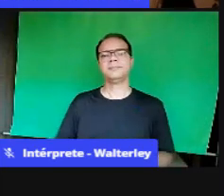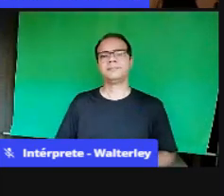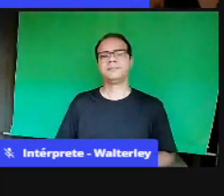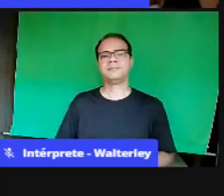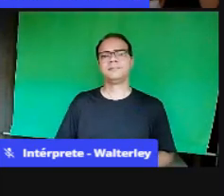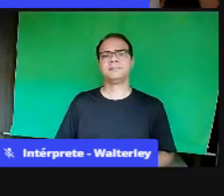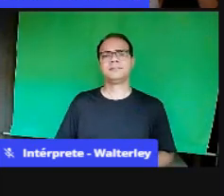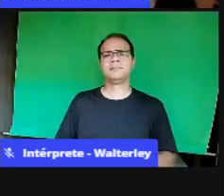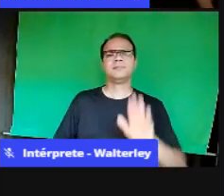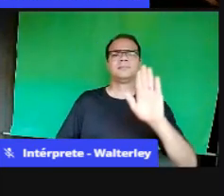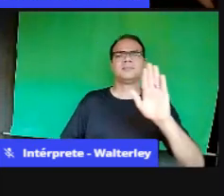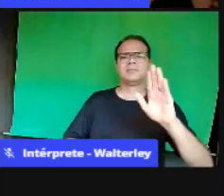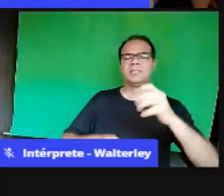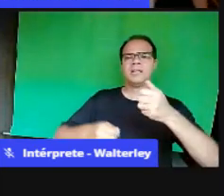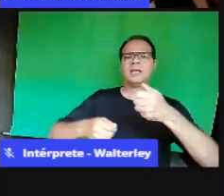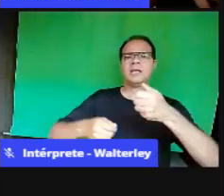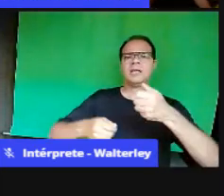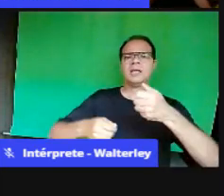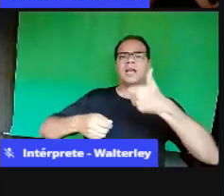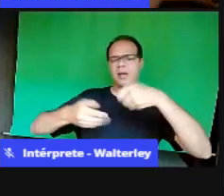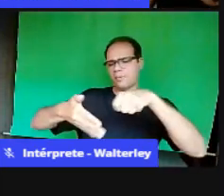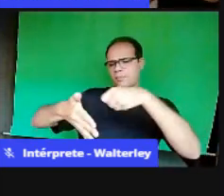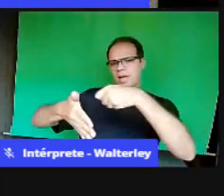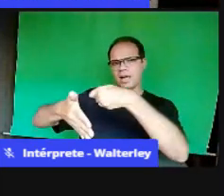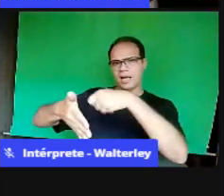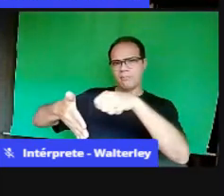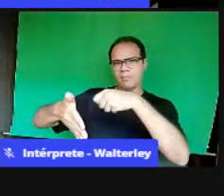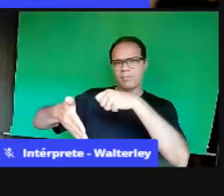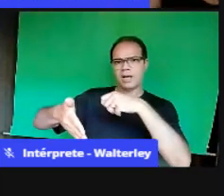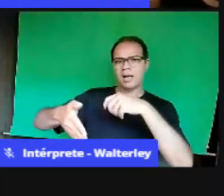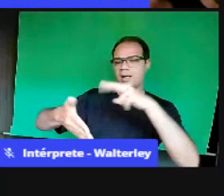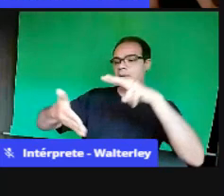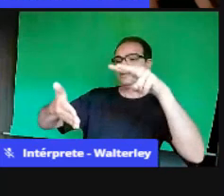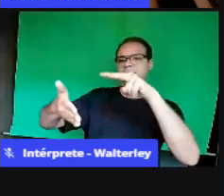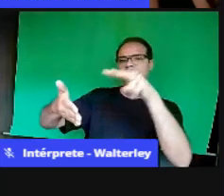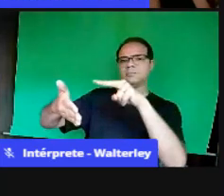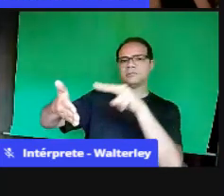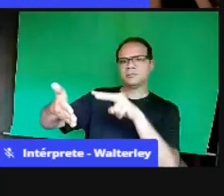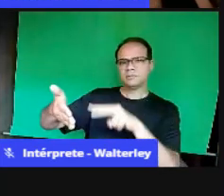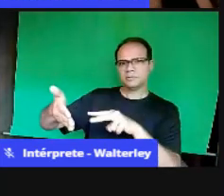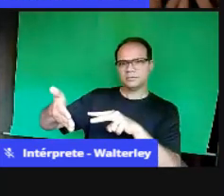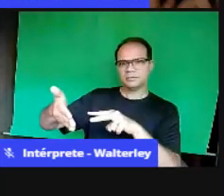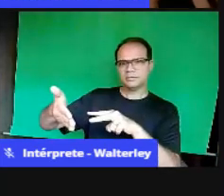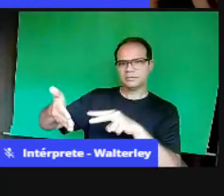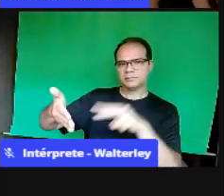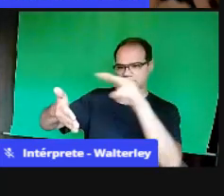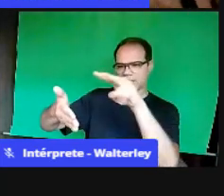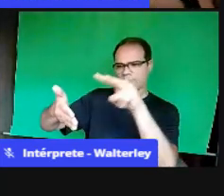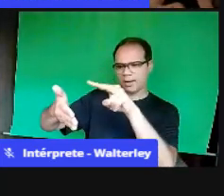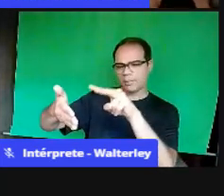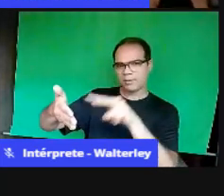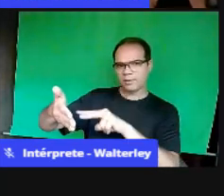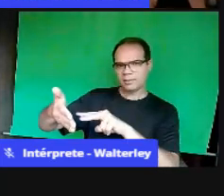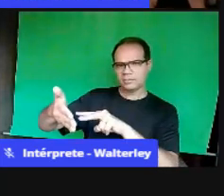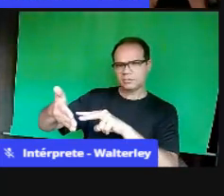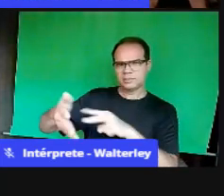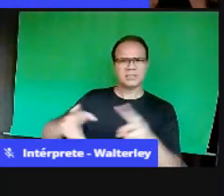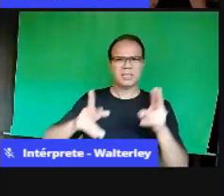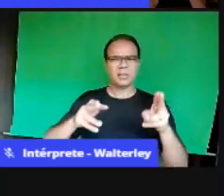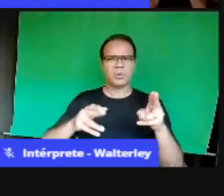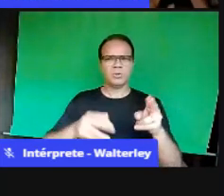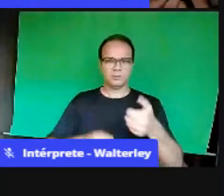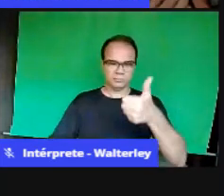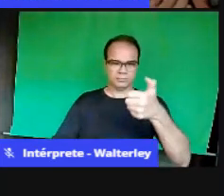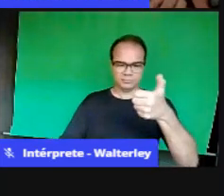Não propriamente a leitura escrita na educação infantil corresponde à questão da